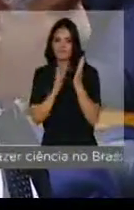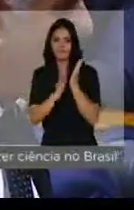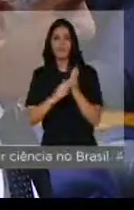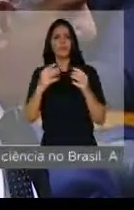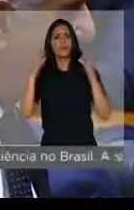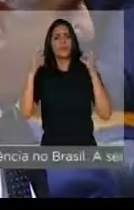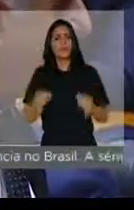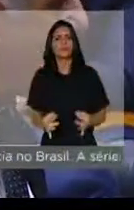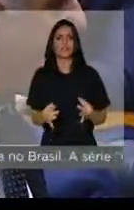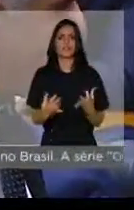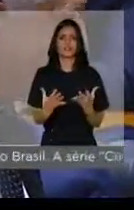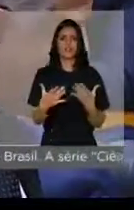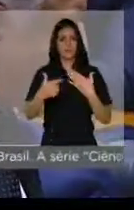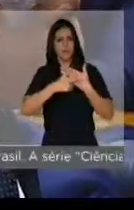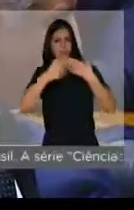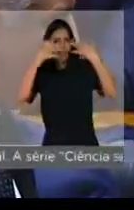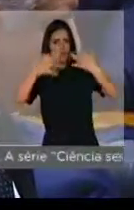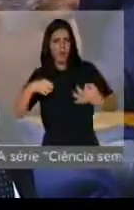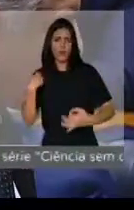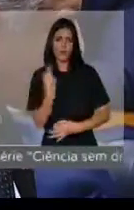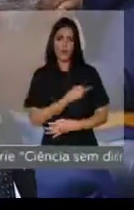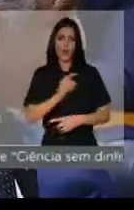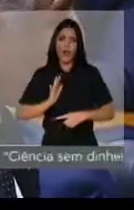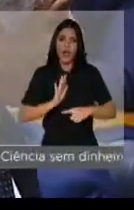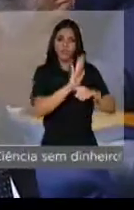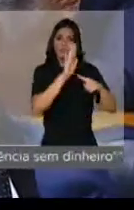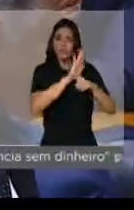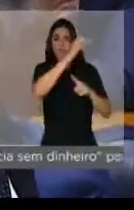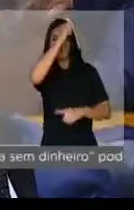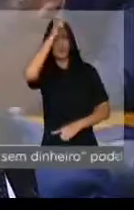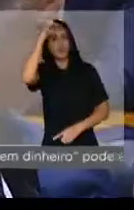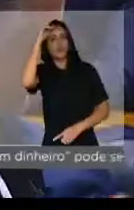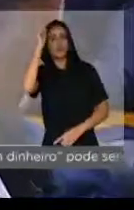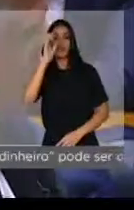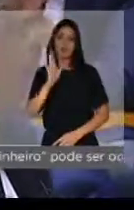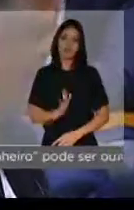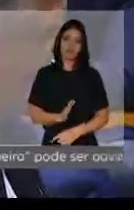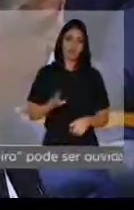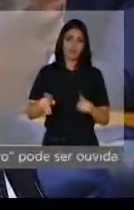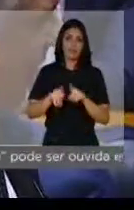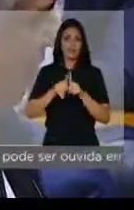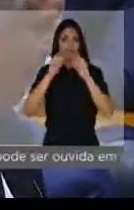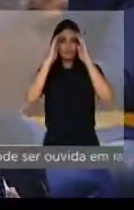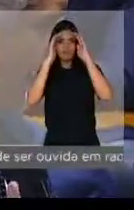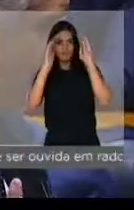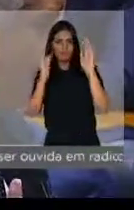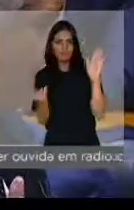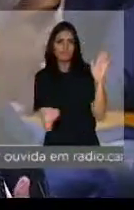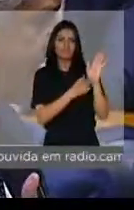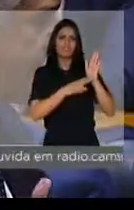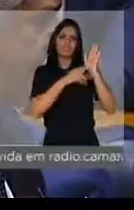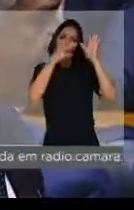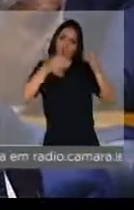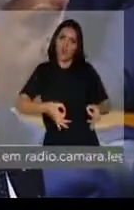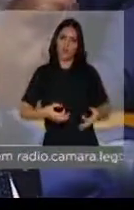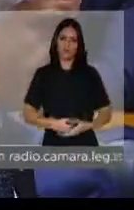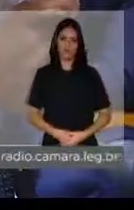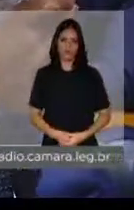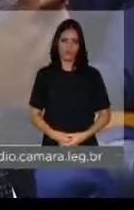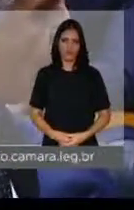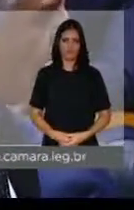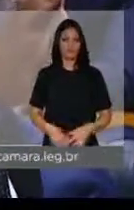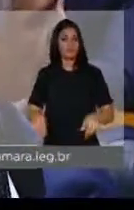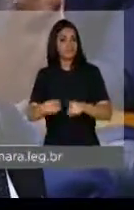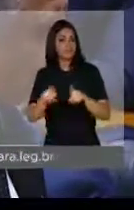papel importante e ajudando os municípios brasileiros, senhor presidente, e acima de tudo cumprindo com compromisso. E aqui, dizer que eu